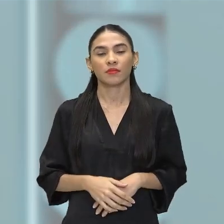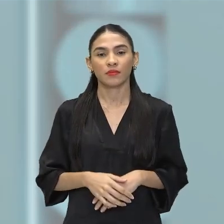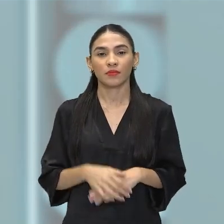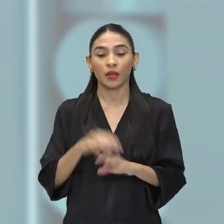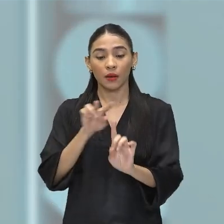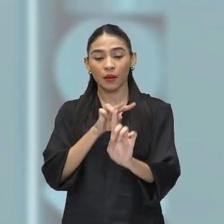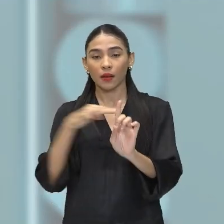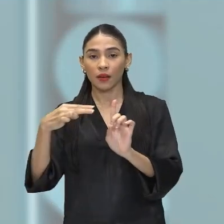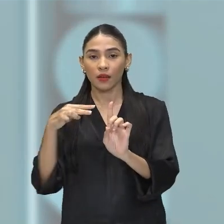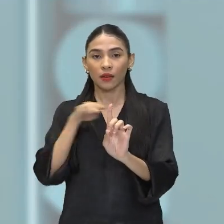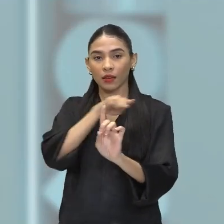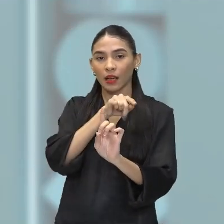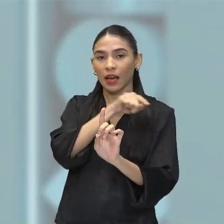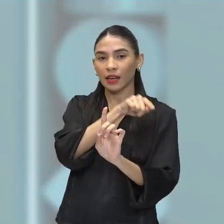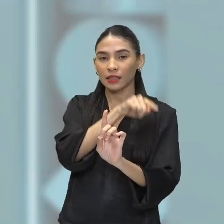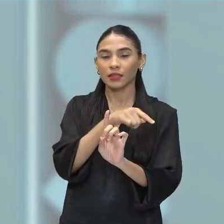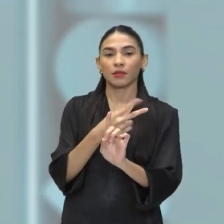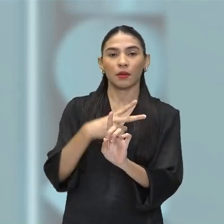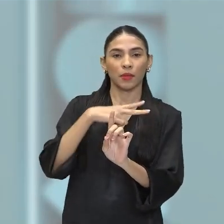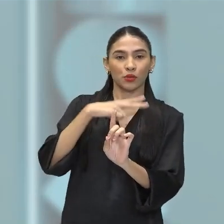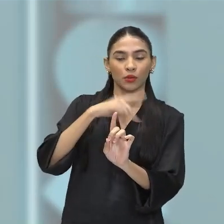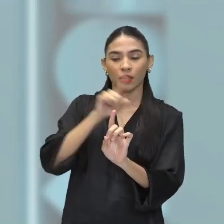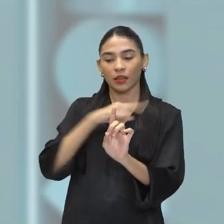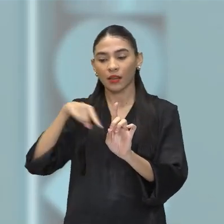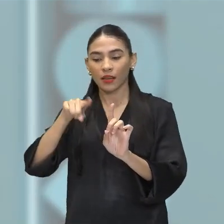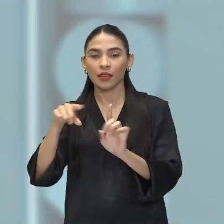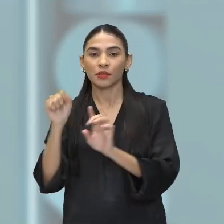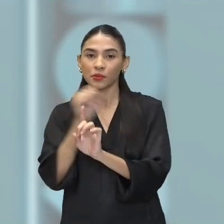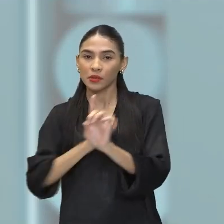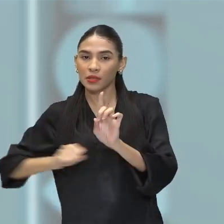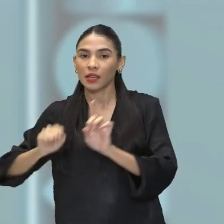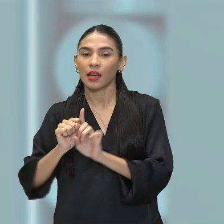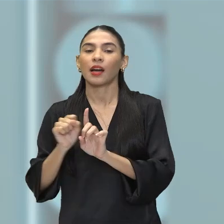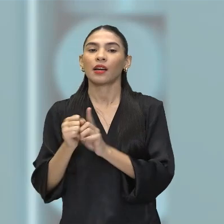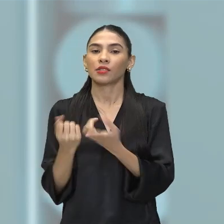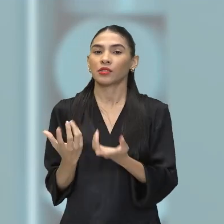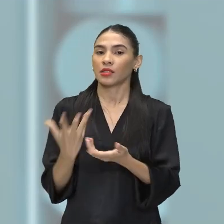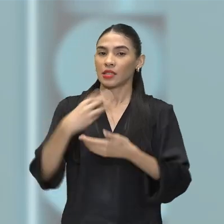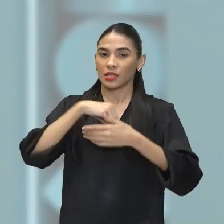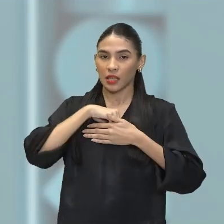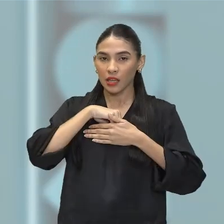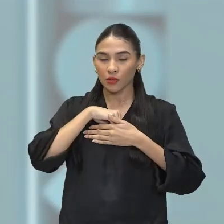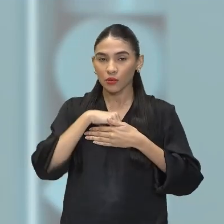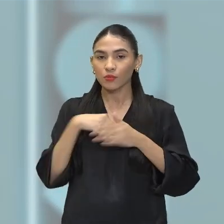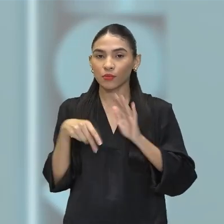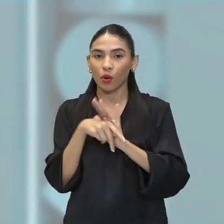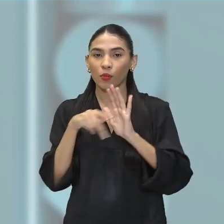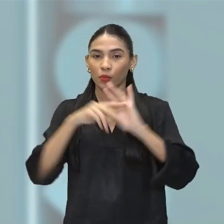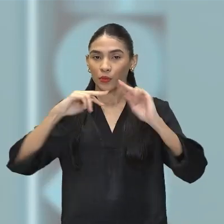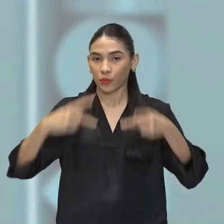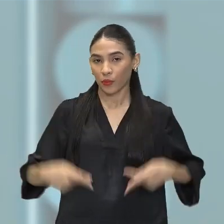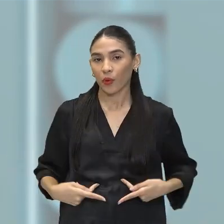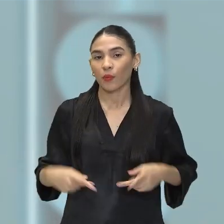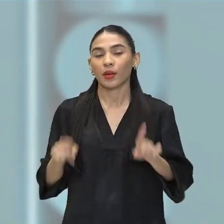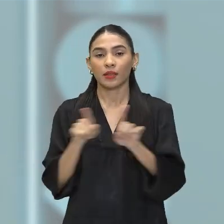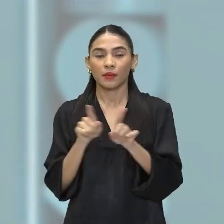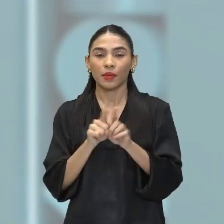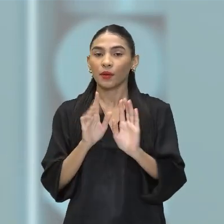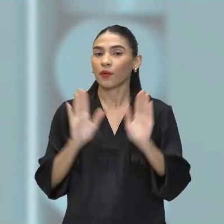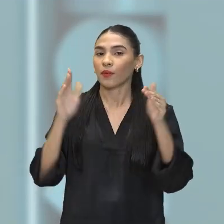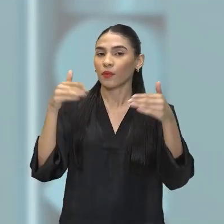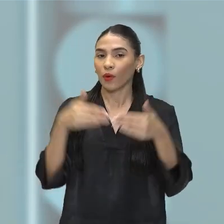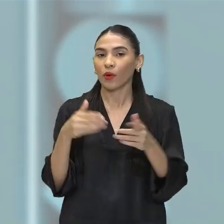para a questão do íntimo, para a questão existencial, para o interior do homem, como também vai olhar para